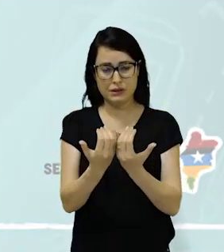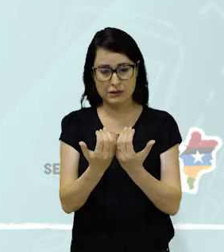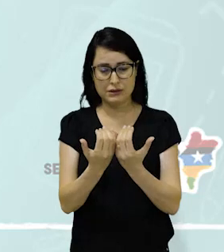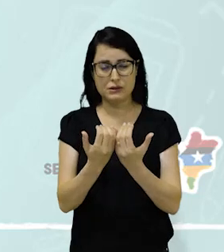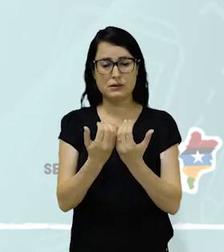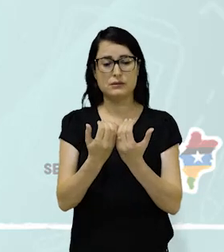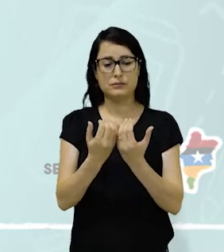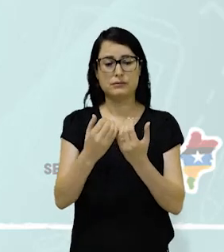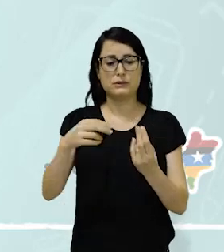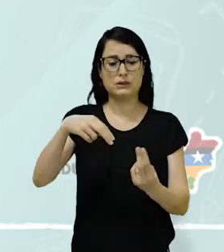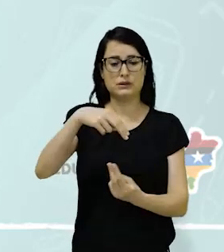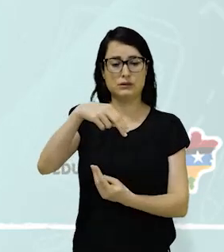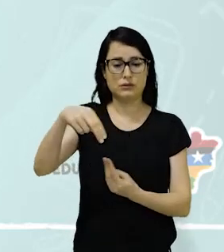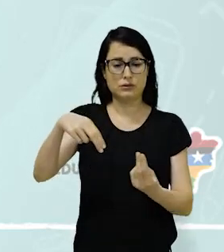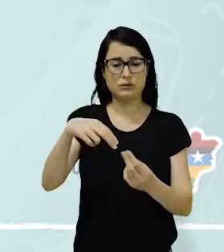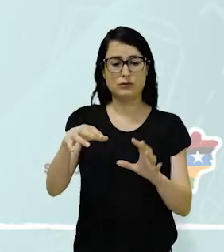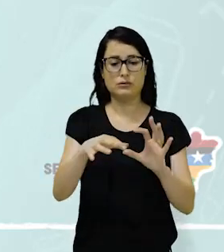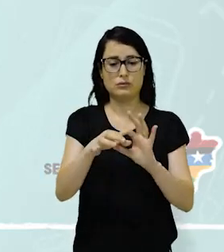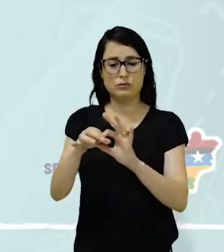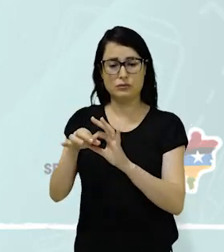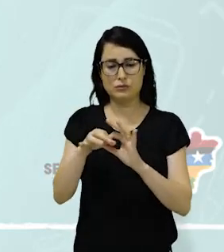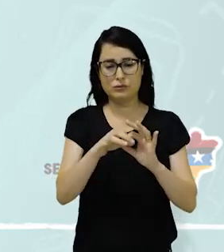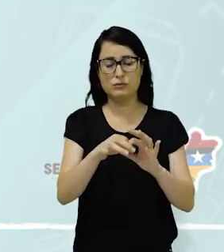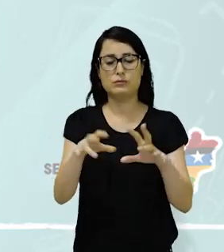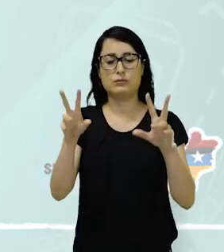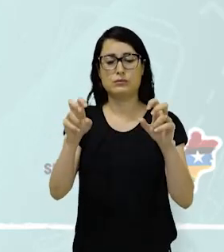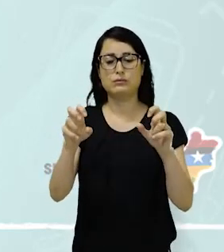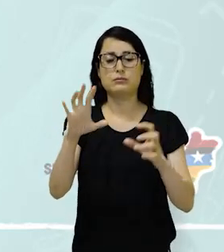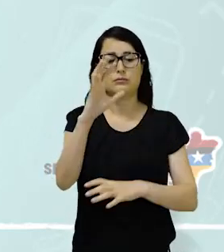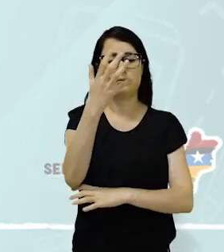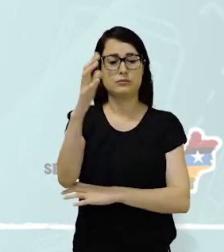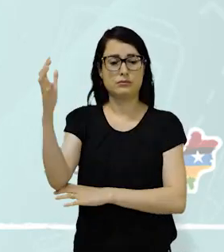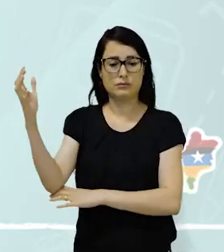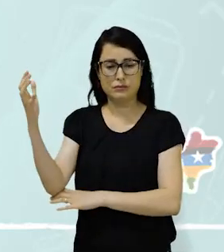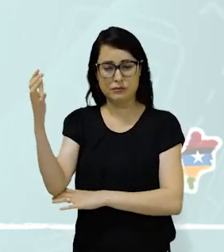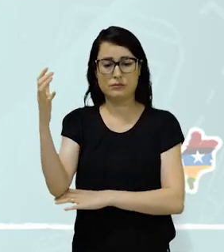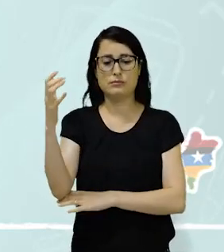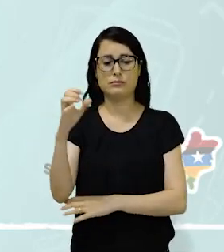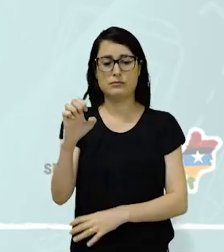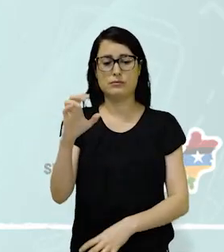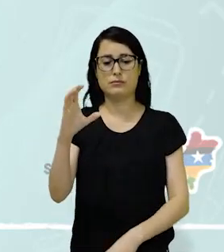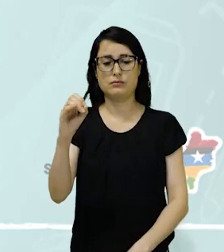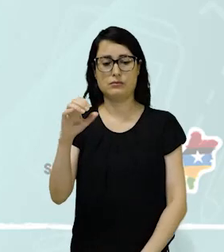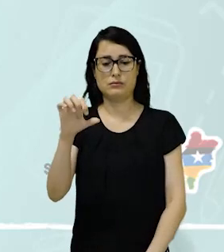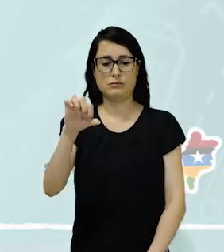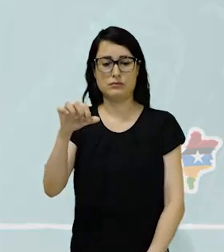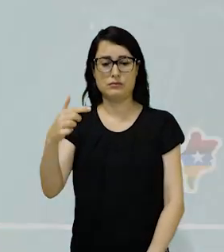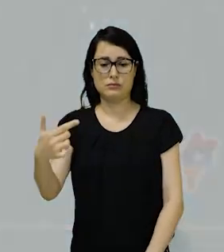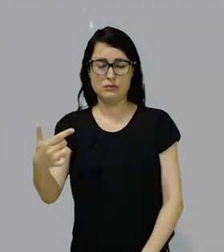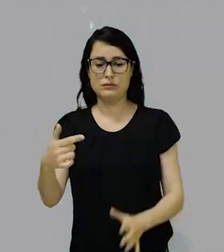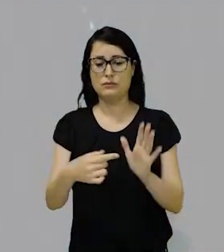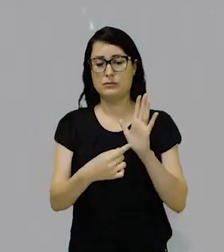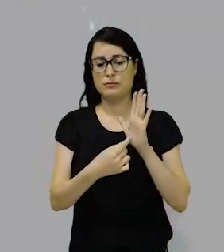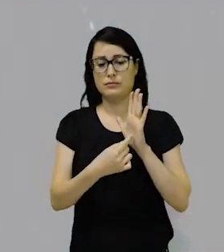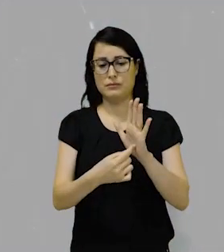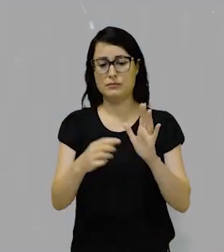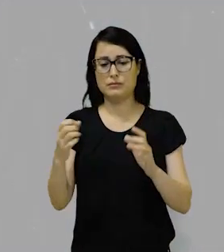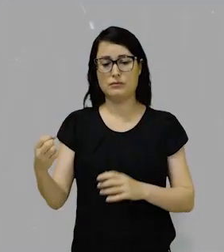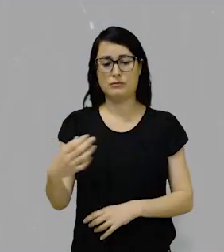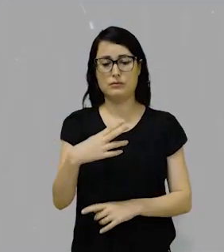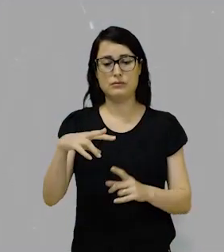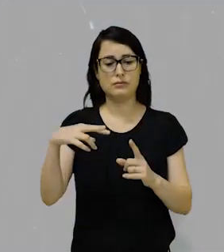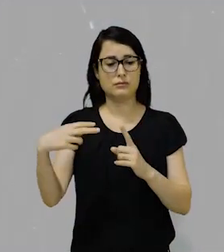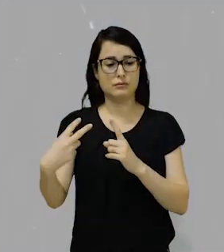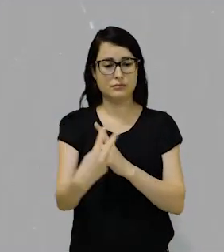ECO 92, apresenta uma nova perspectiva acerca dos problemas ambientais. aponta que o